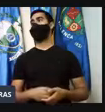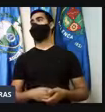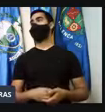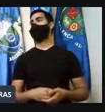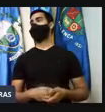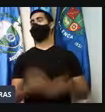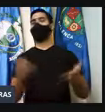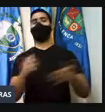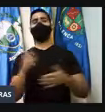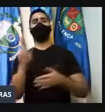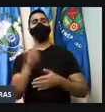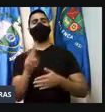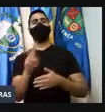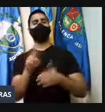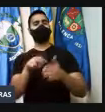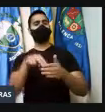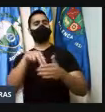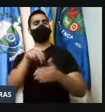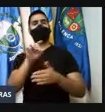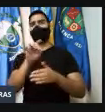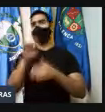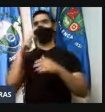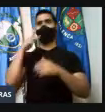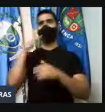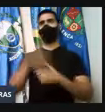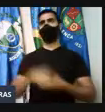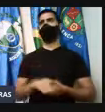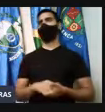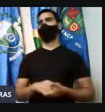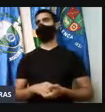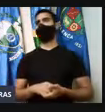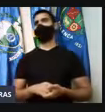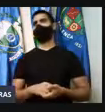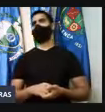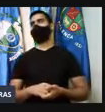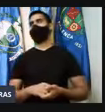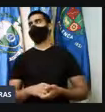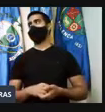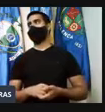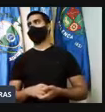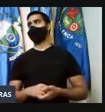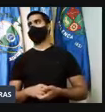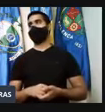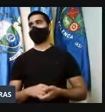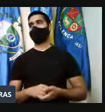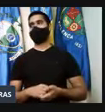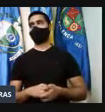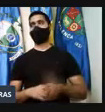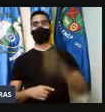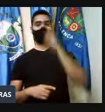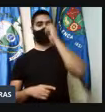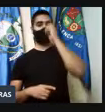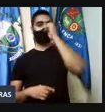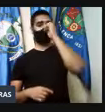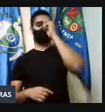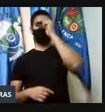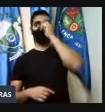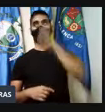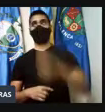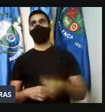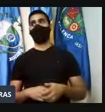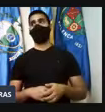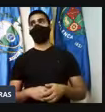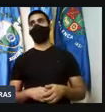agora ao uso da tribuna dos senhores vereadores. Primeiro vereador, Rafael de Oliveira Tavares, se for justificado. Saulo de